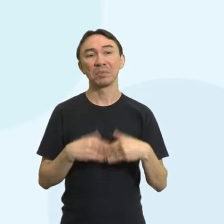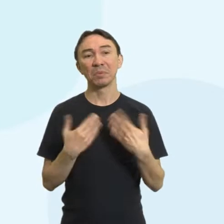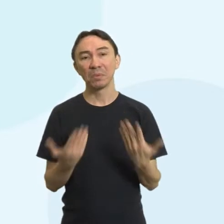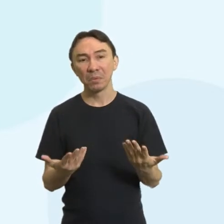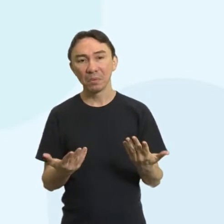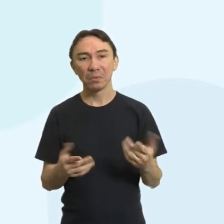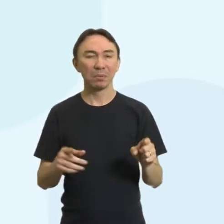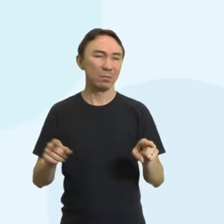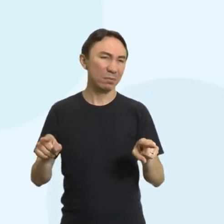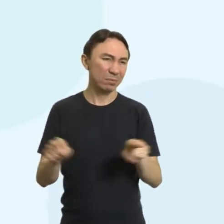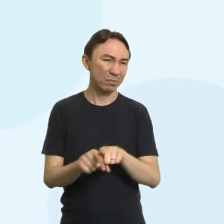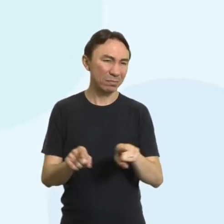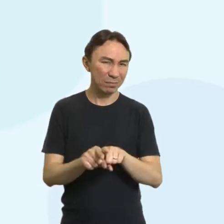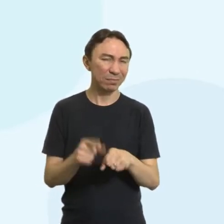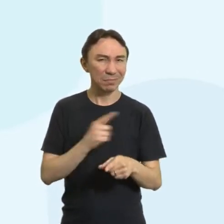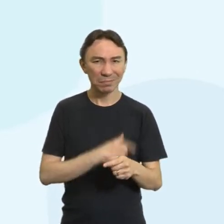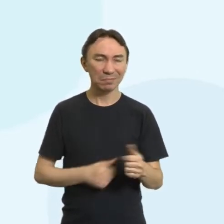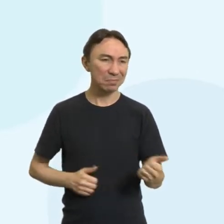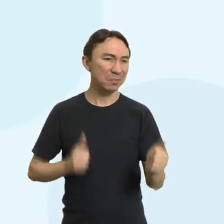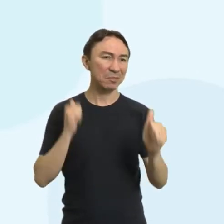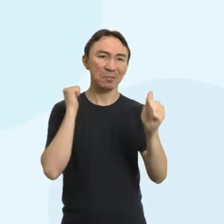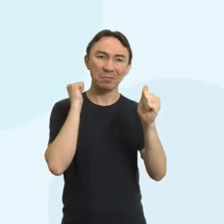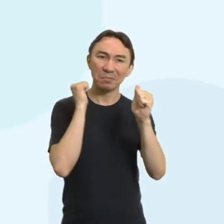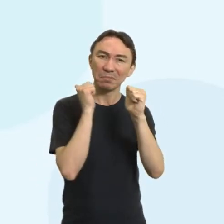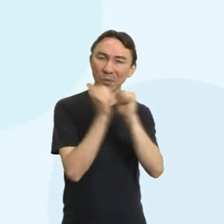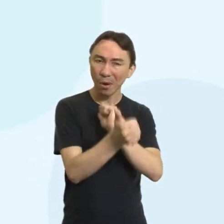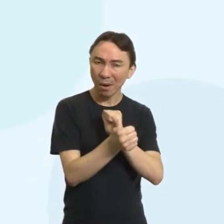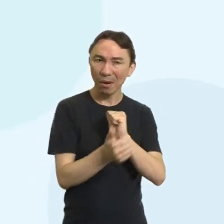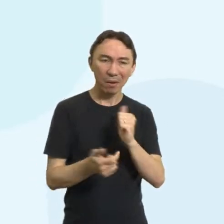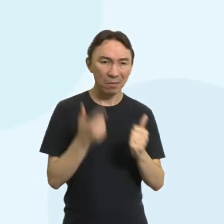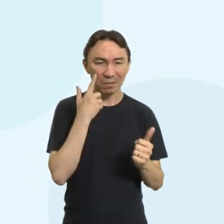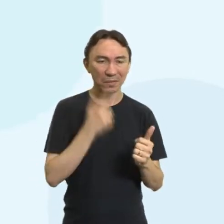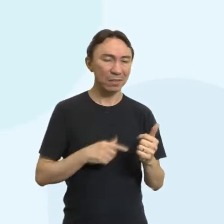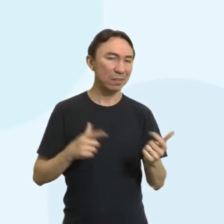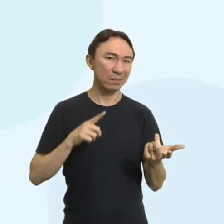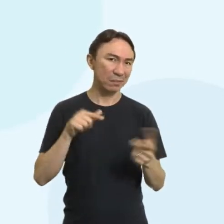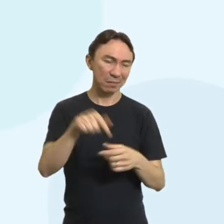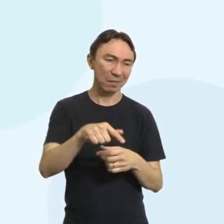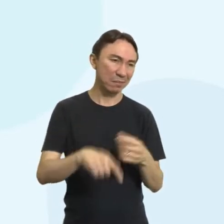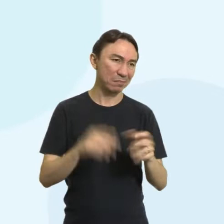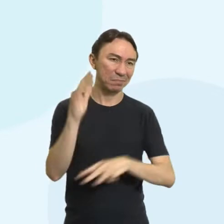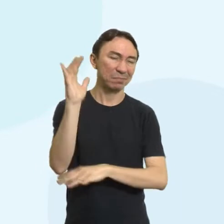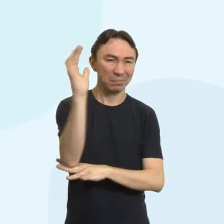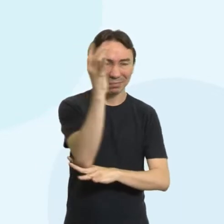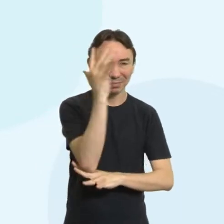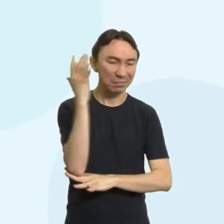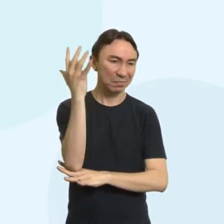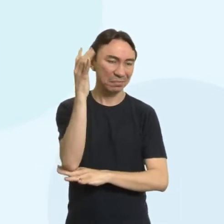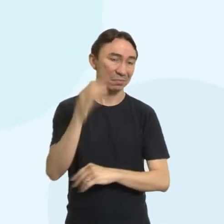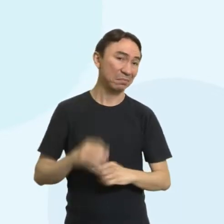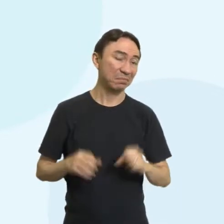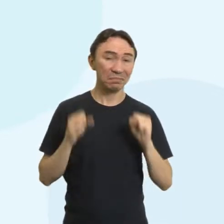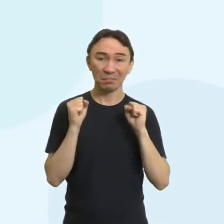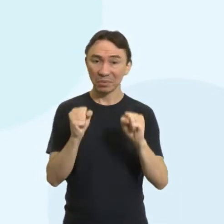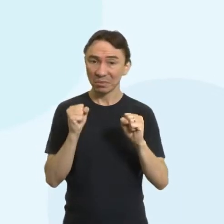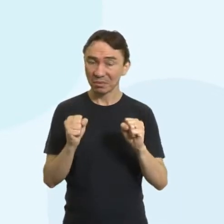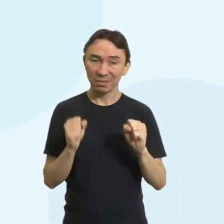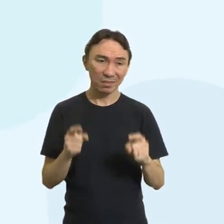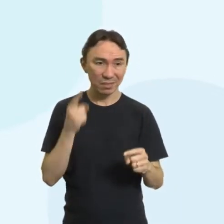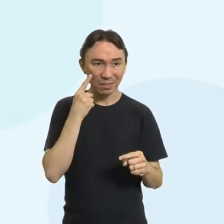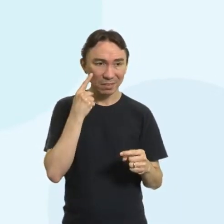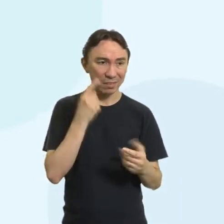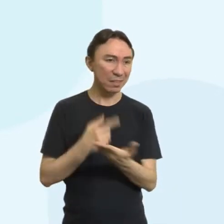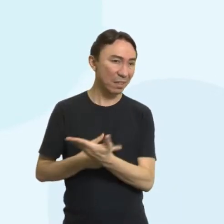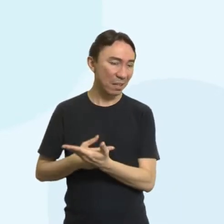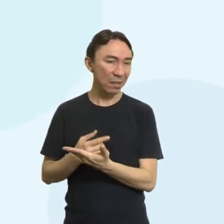esporte, enfim, em meio à natureza, né? Está relacionado com esse momento de lazer, o